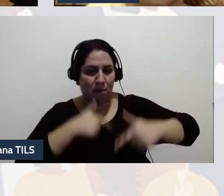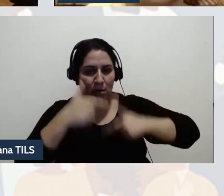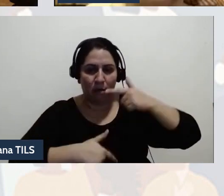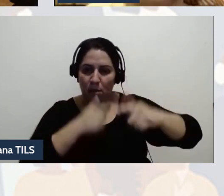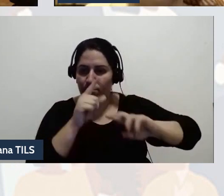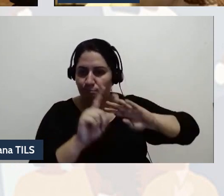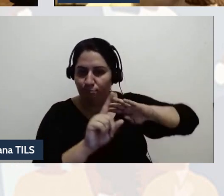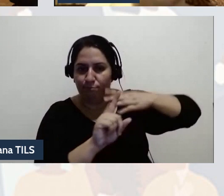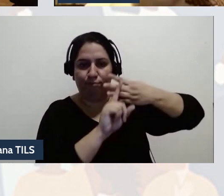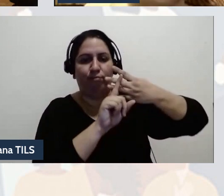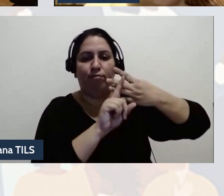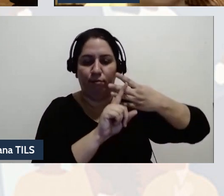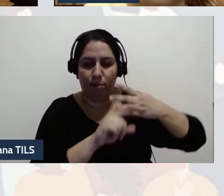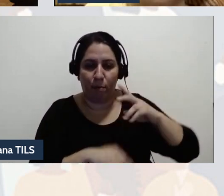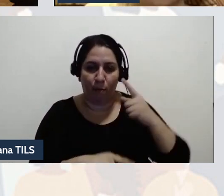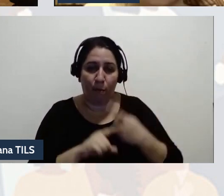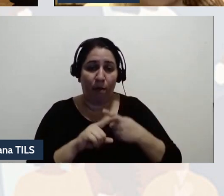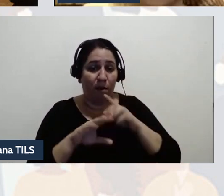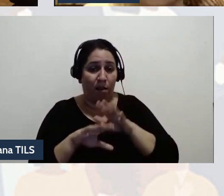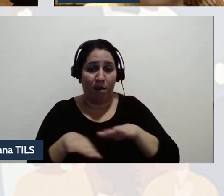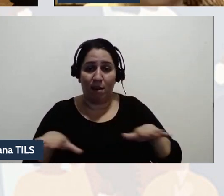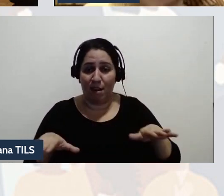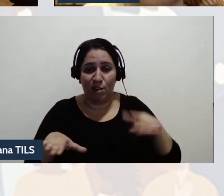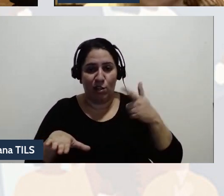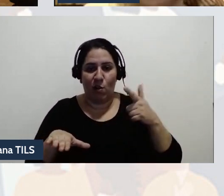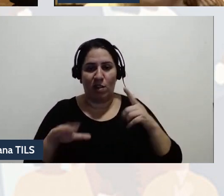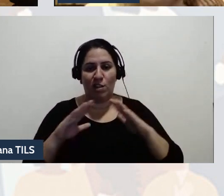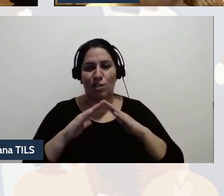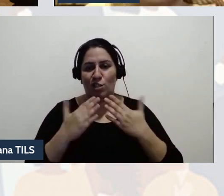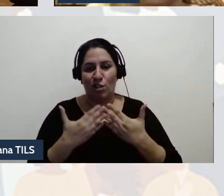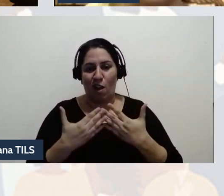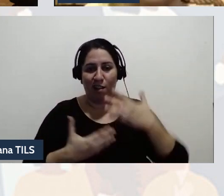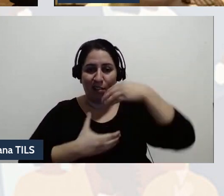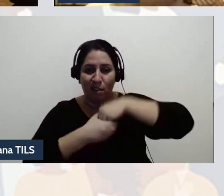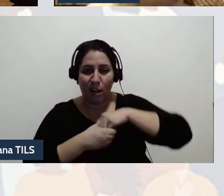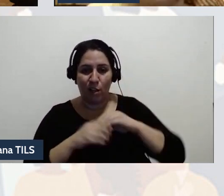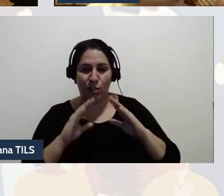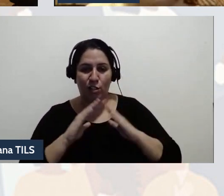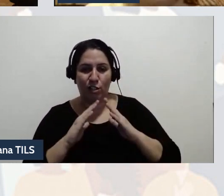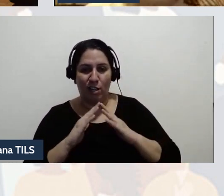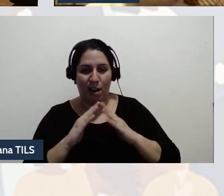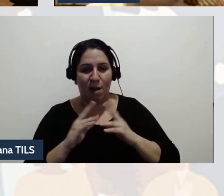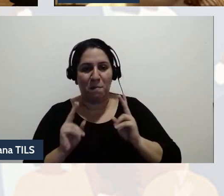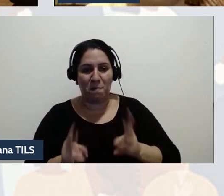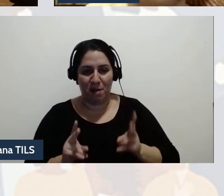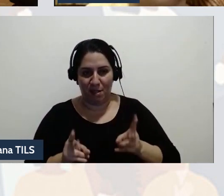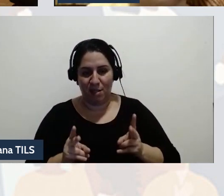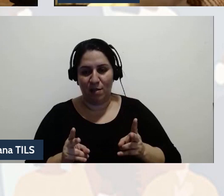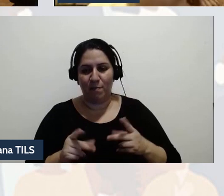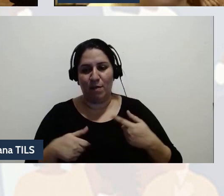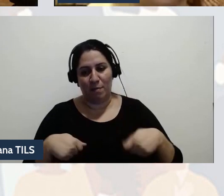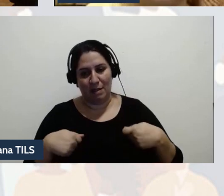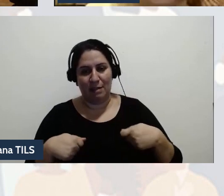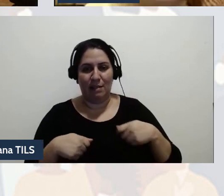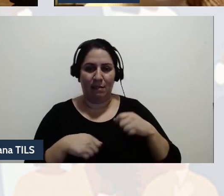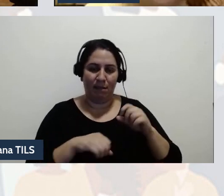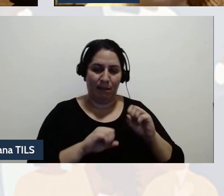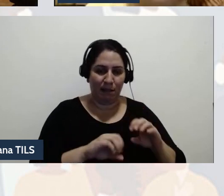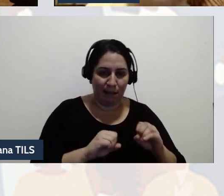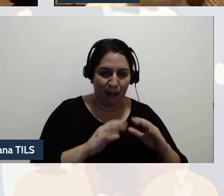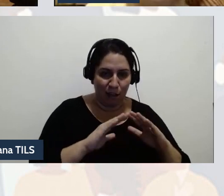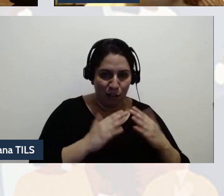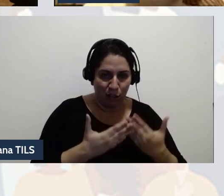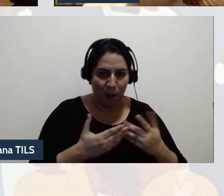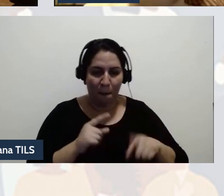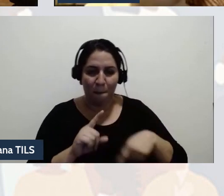né? Porque as crianças não estavam mais indo à escola, né? Então tinha que fazer homeschooling, e aí foi até